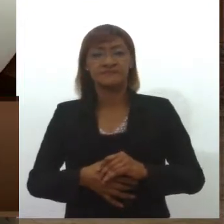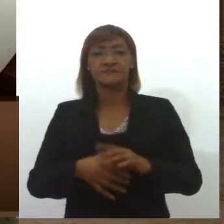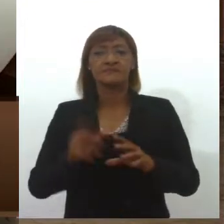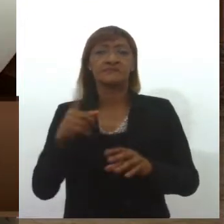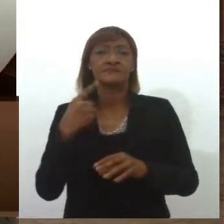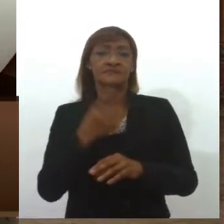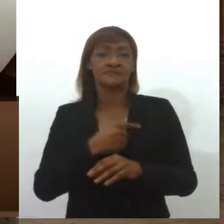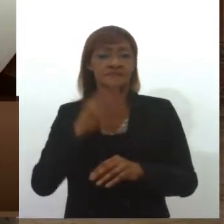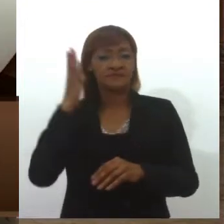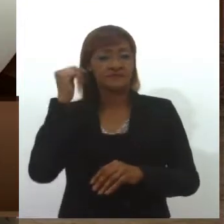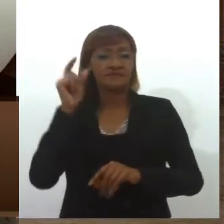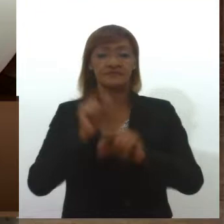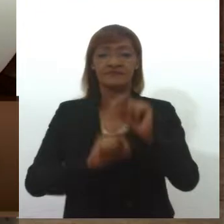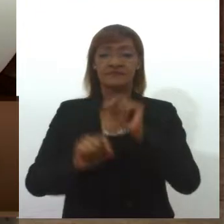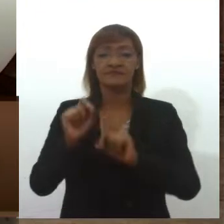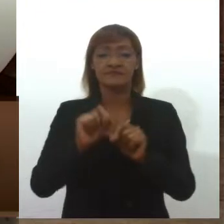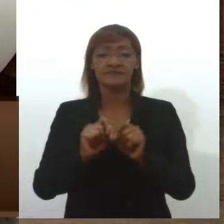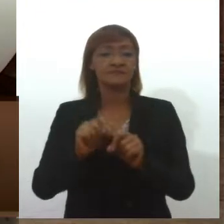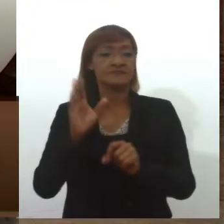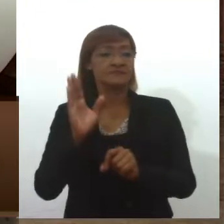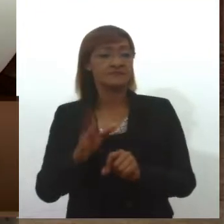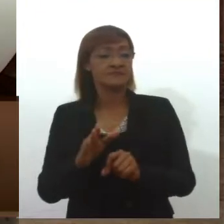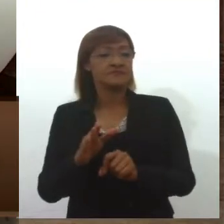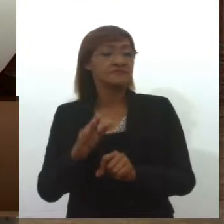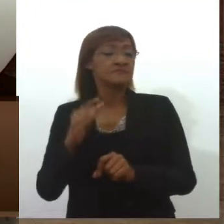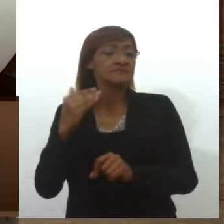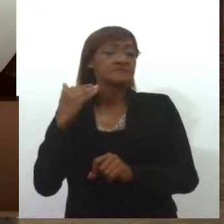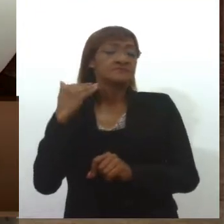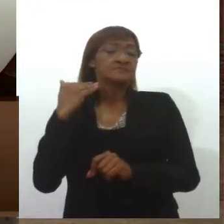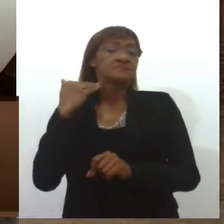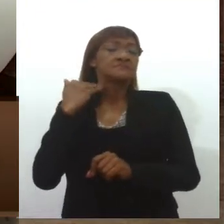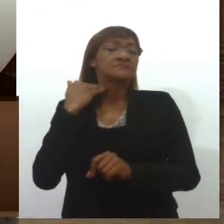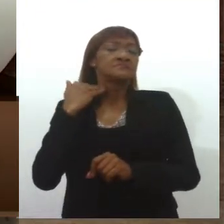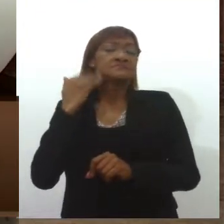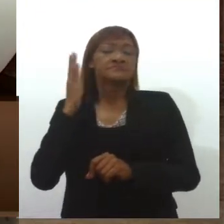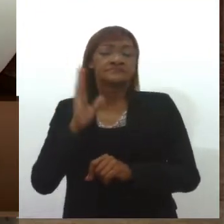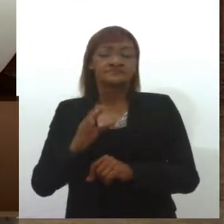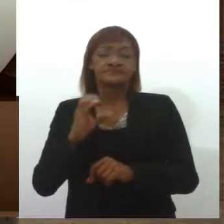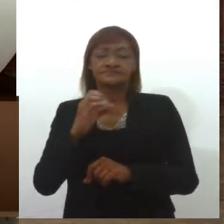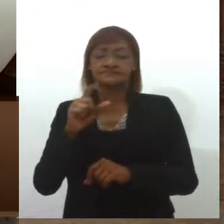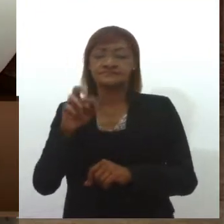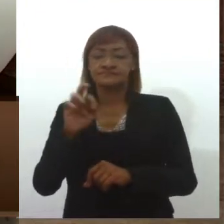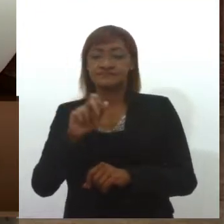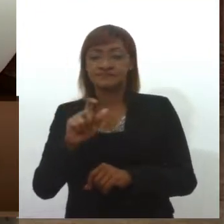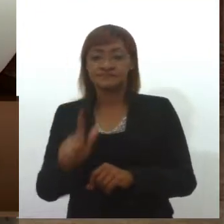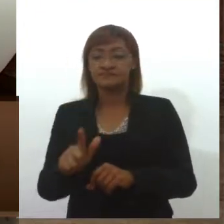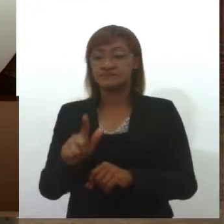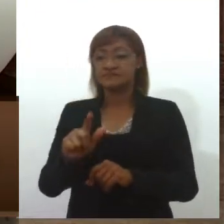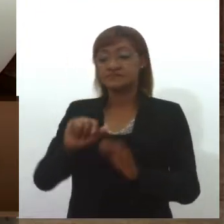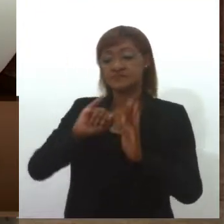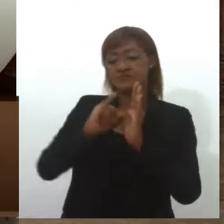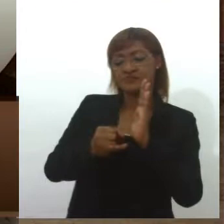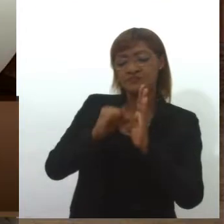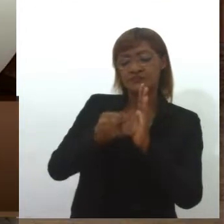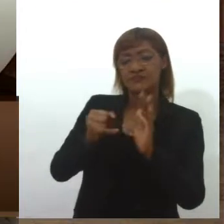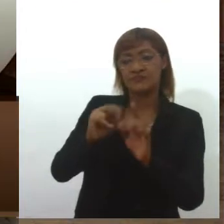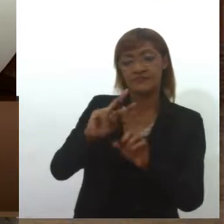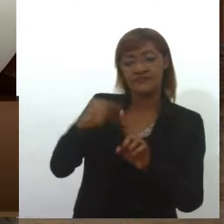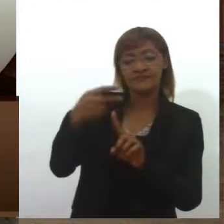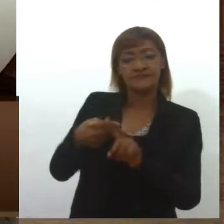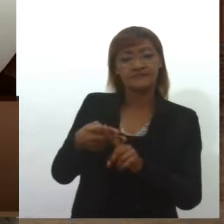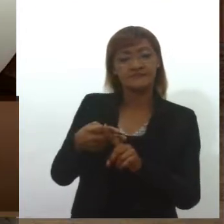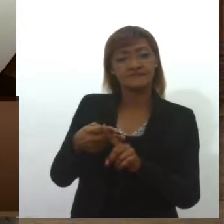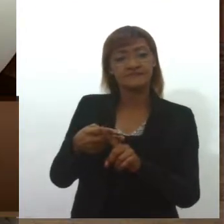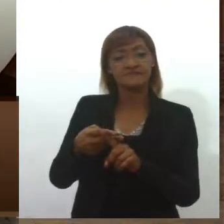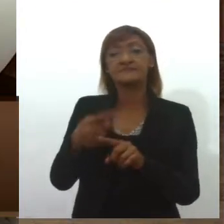essas manobras feitas pelo Banco Central de aumentar essa taxa Selic, essas taxas de juros, é justamente para conter,